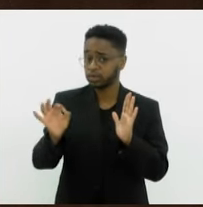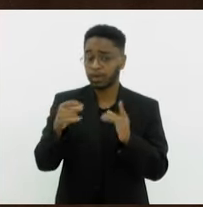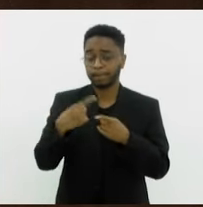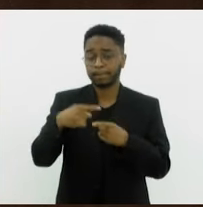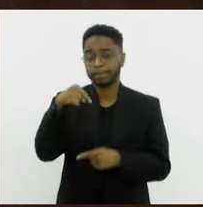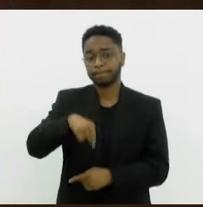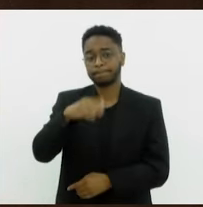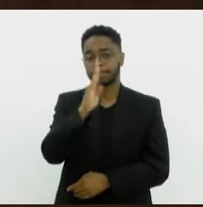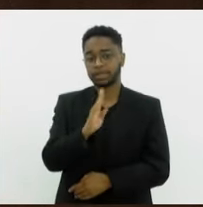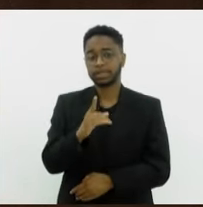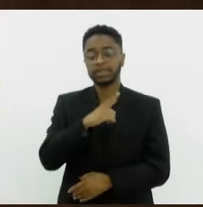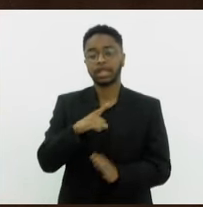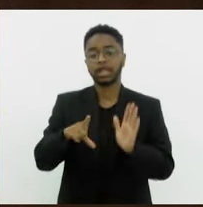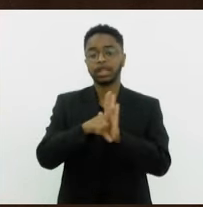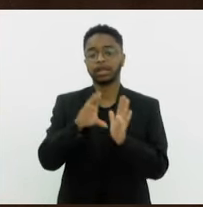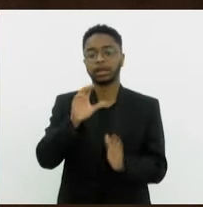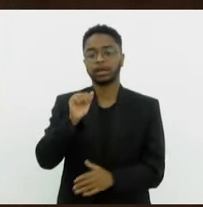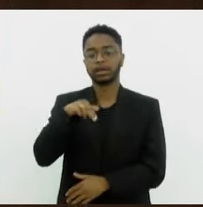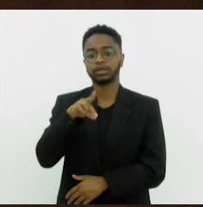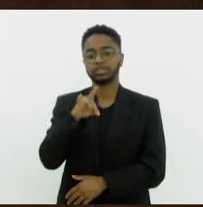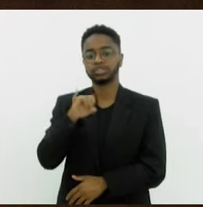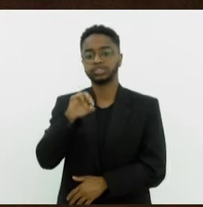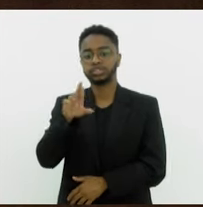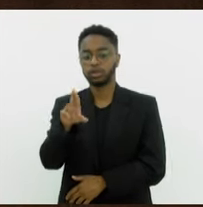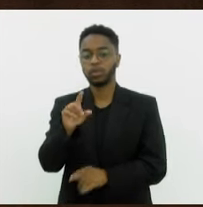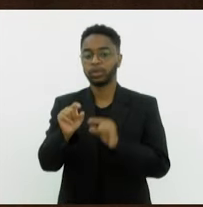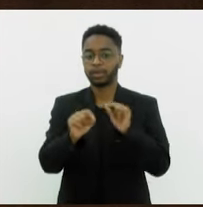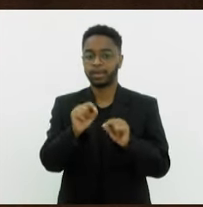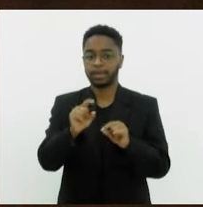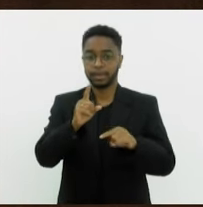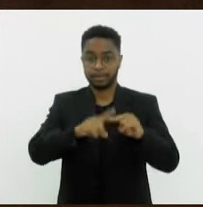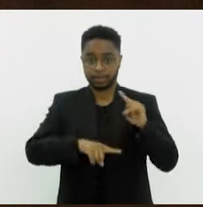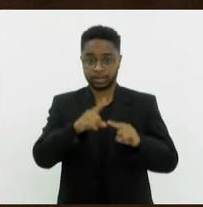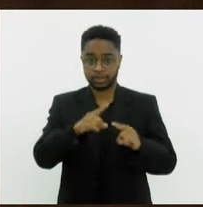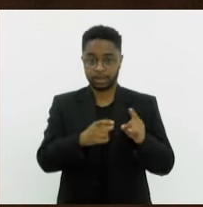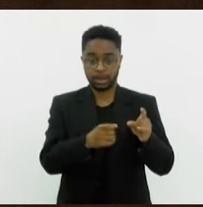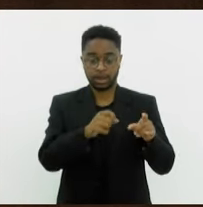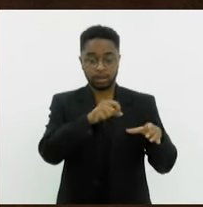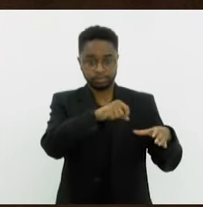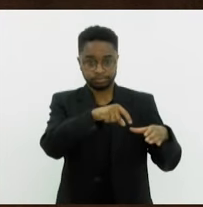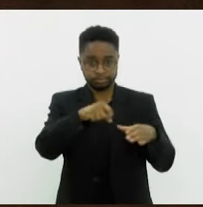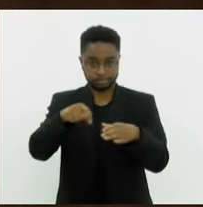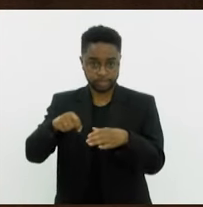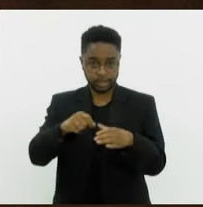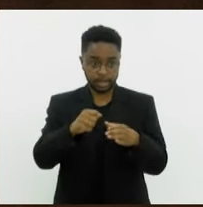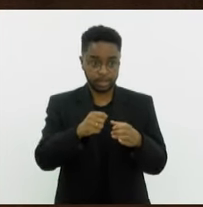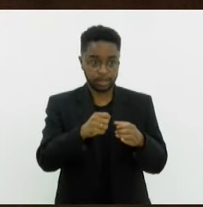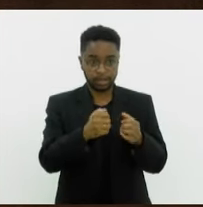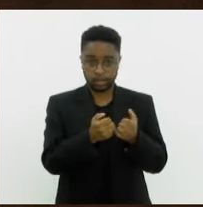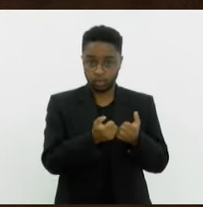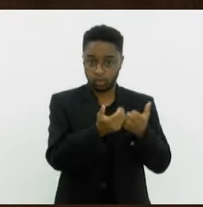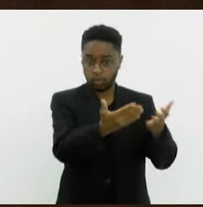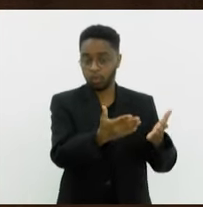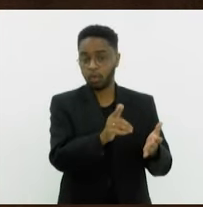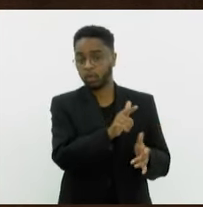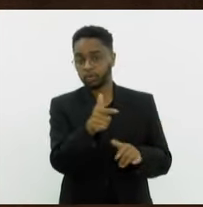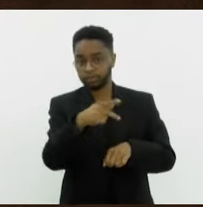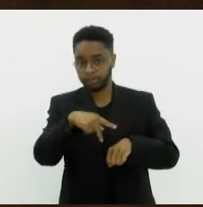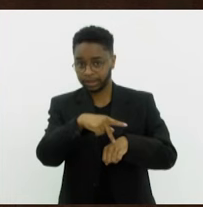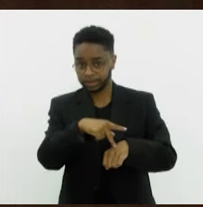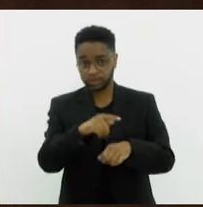tem uma lei chamada Lei Kandir, que o que é produzido para exportação não paga imposto. Então o agronegócio